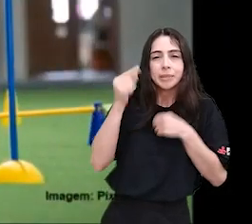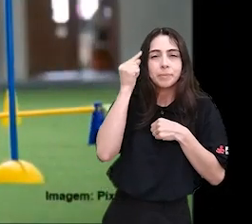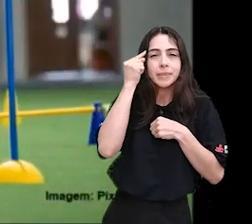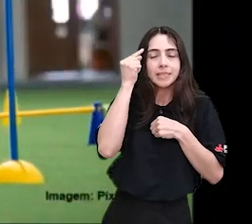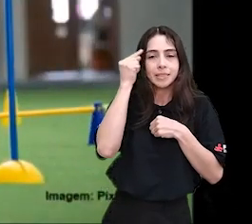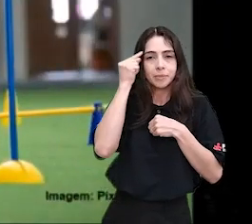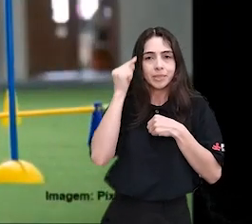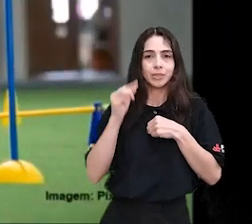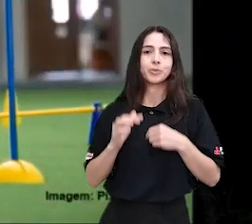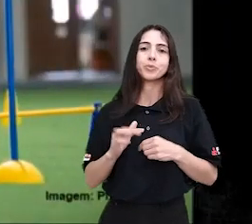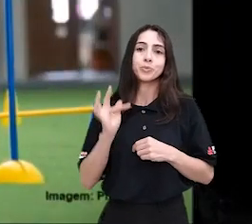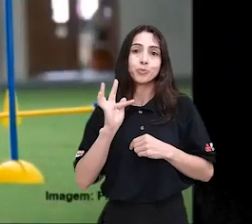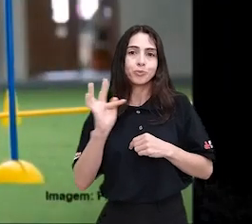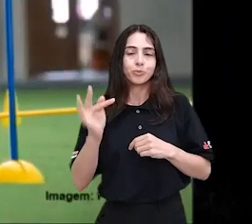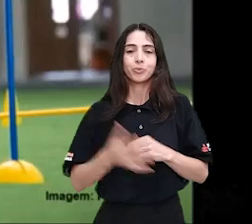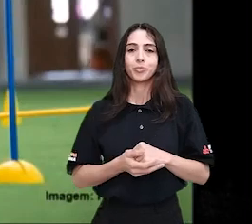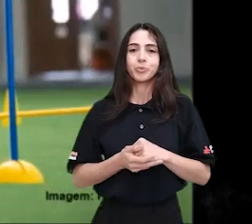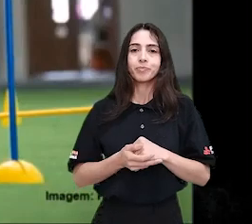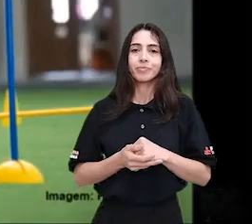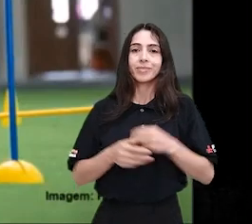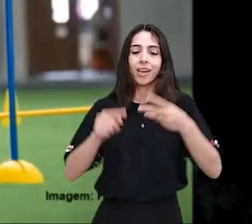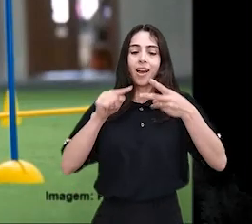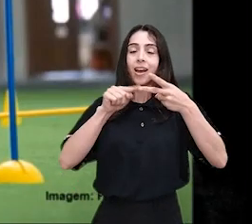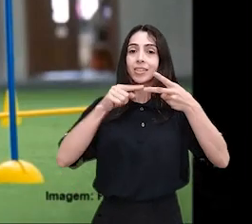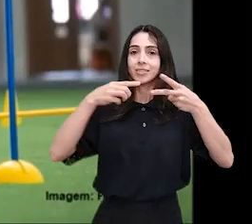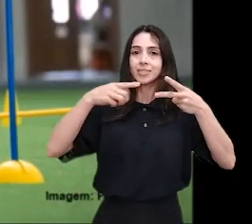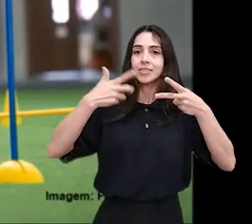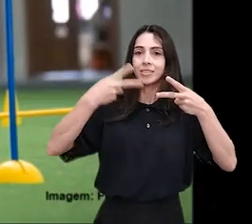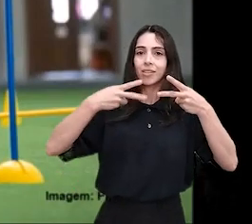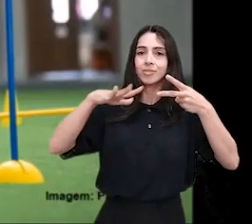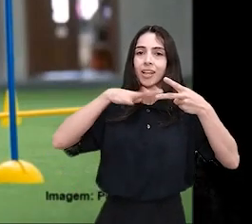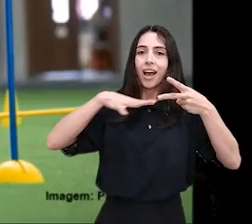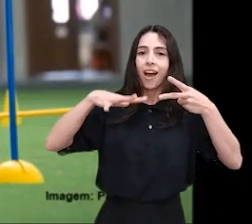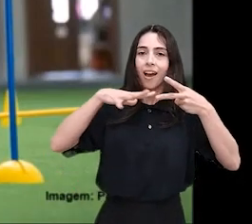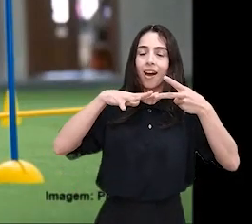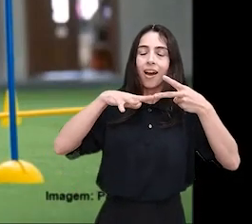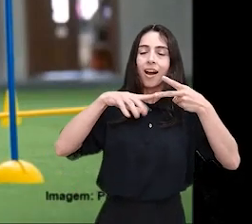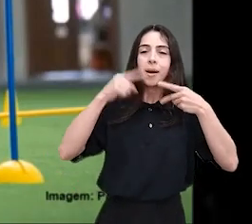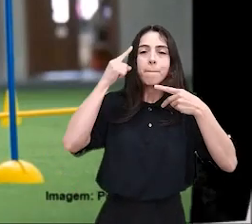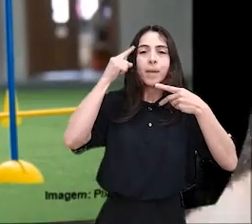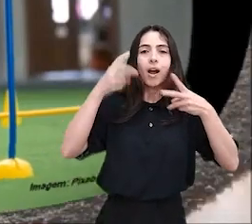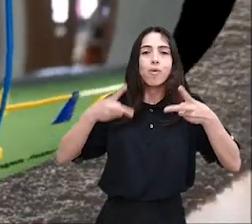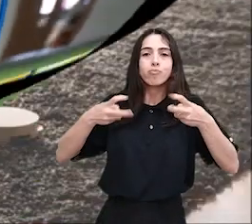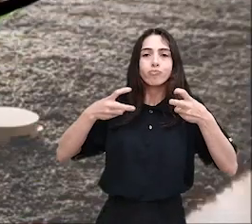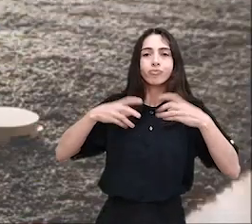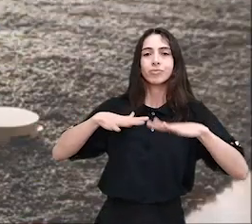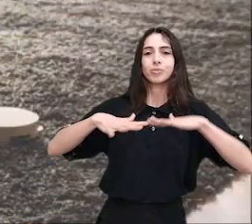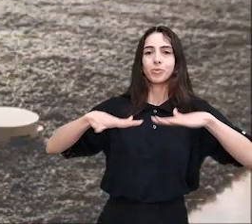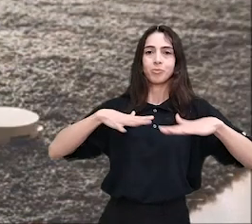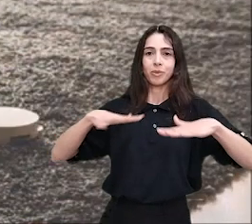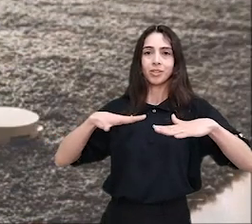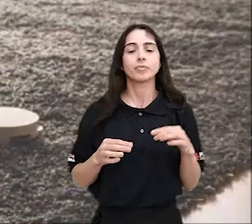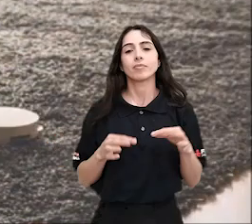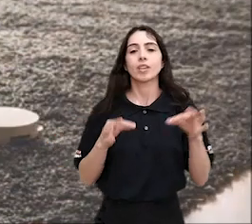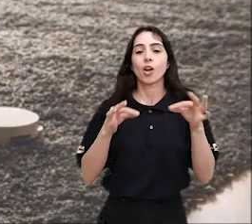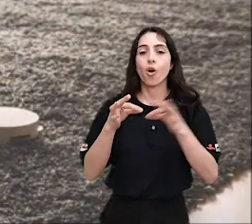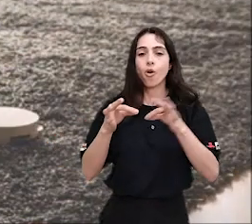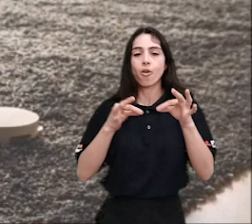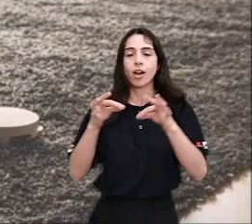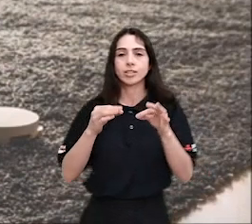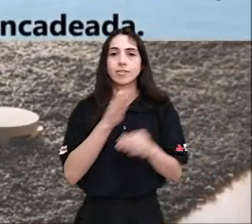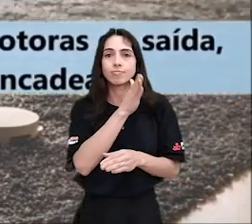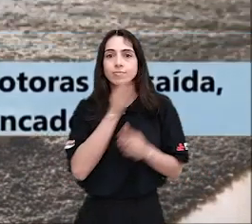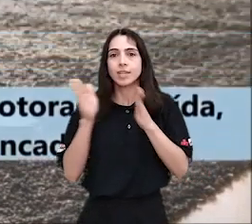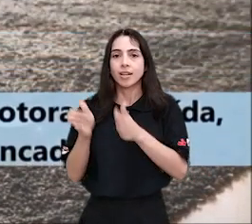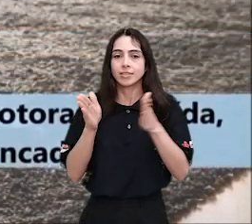área secundária é responsável pela organização da sequência dos atos motores. E a área primária apresenta